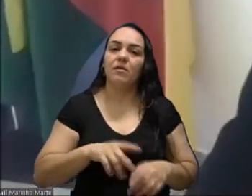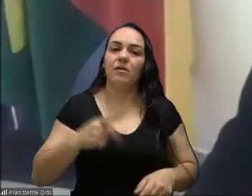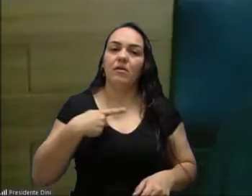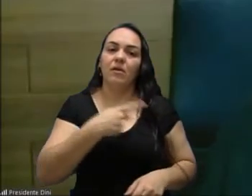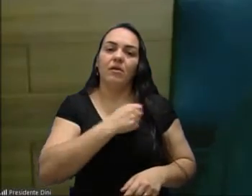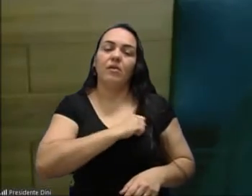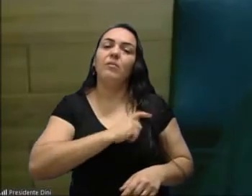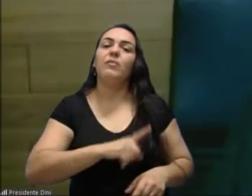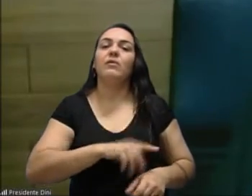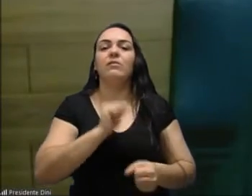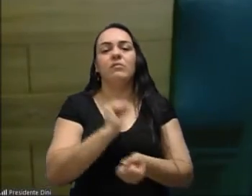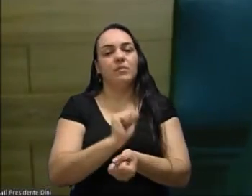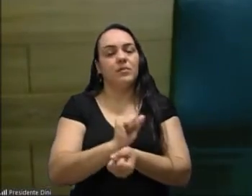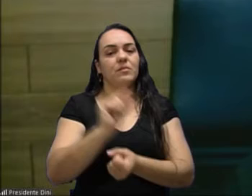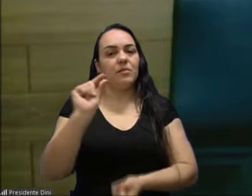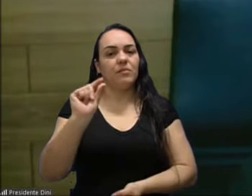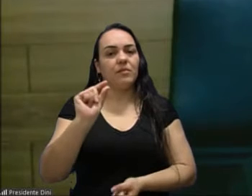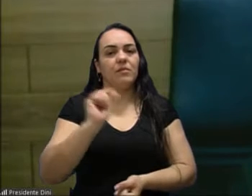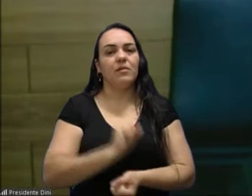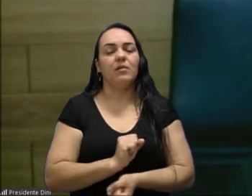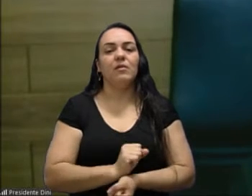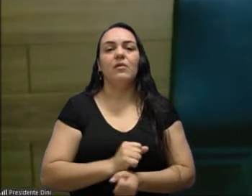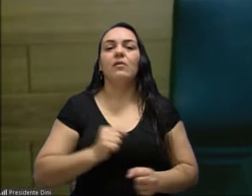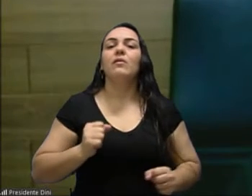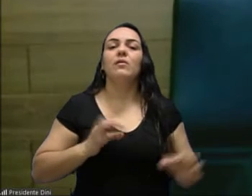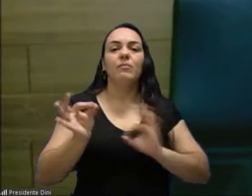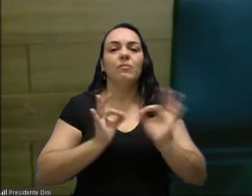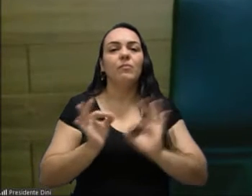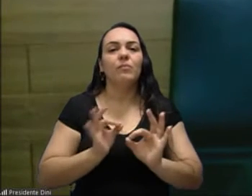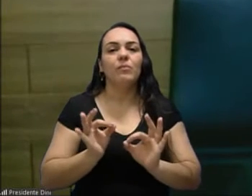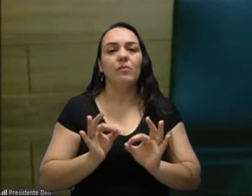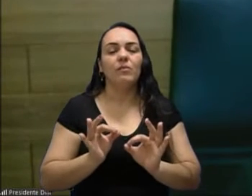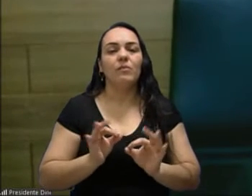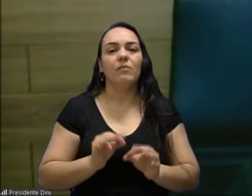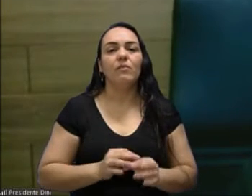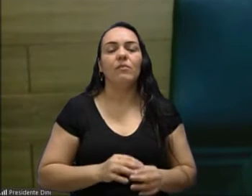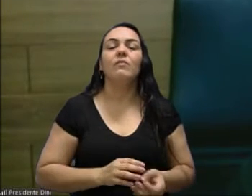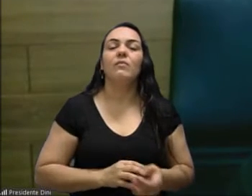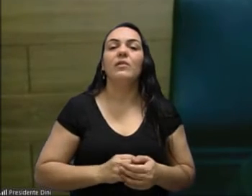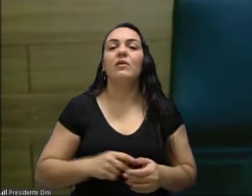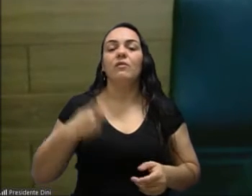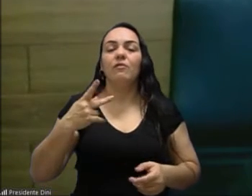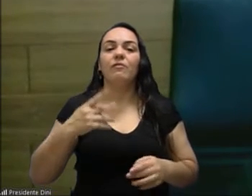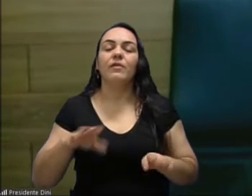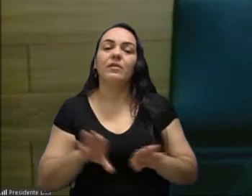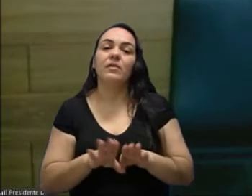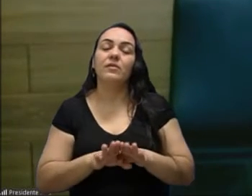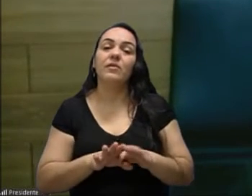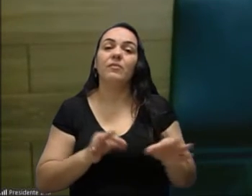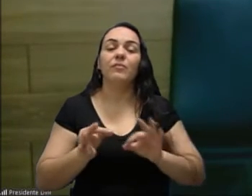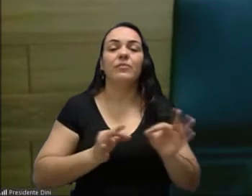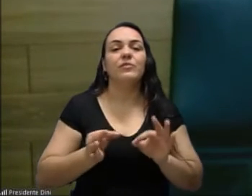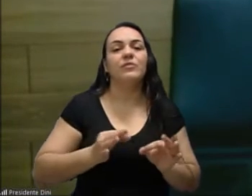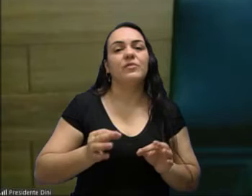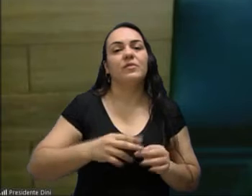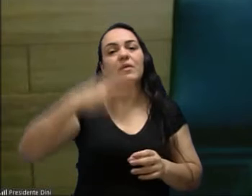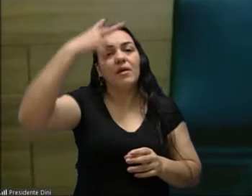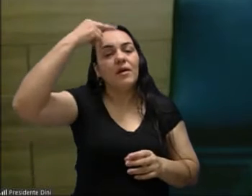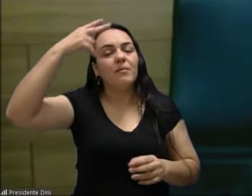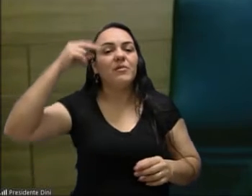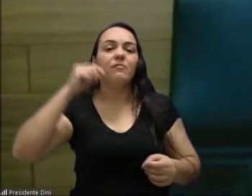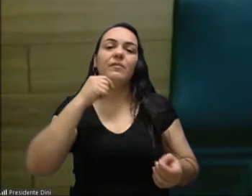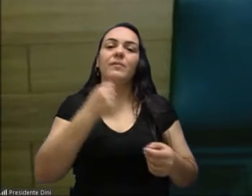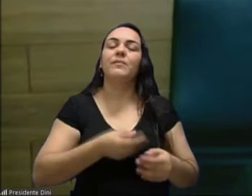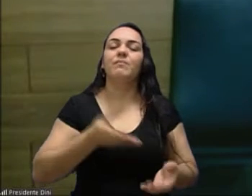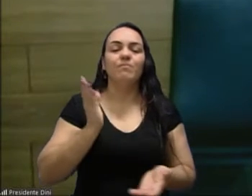um minutinho, só, tá aberto, Apolo. em relação ao projeto da feira externa, o projeto a prefeita acabou de assinar, acabei